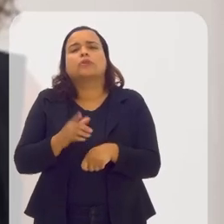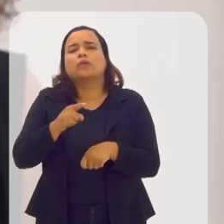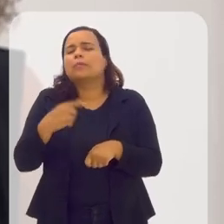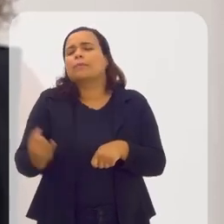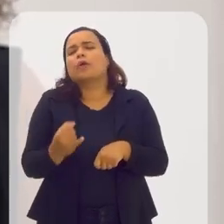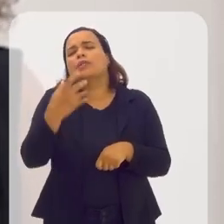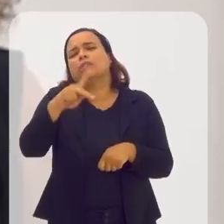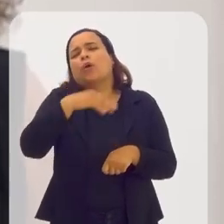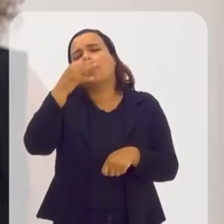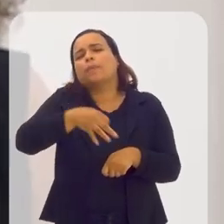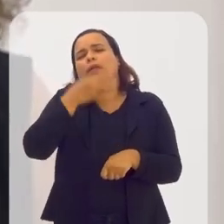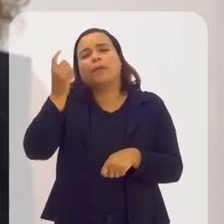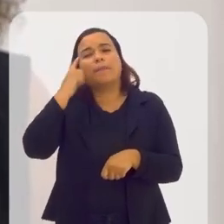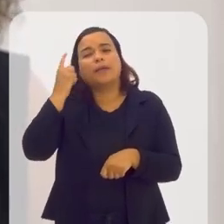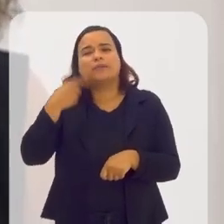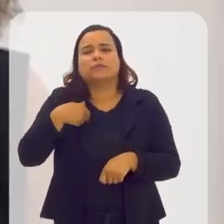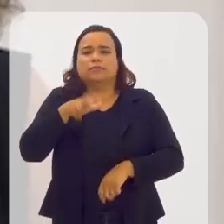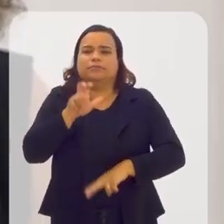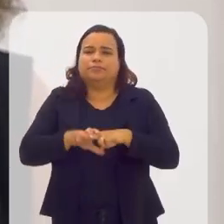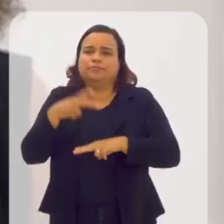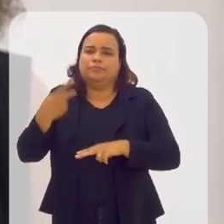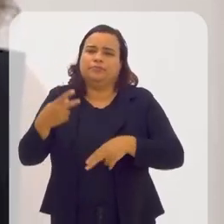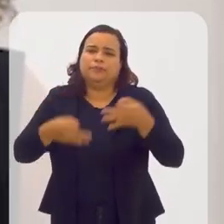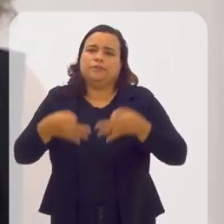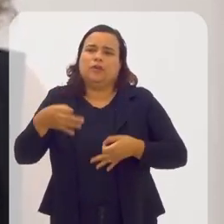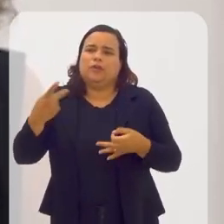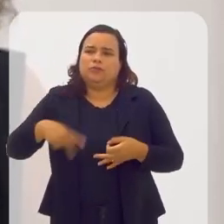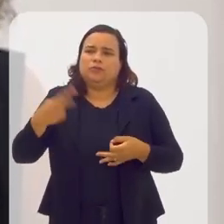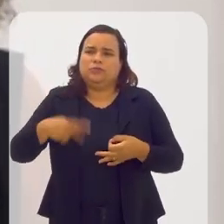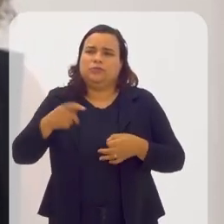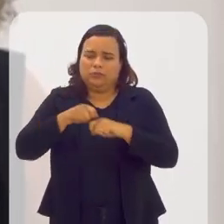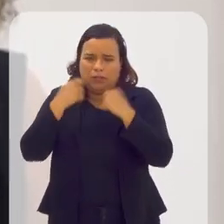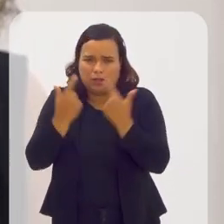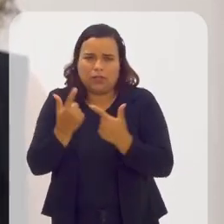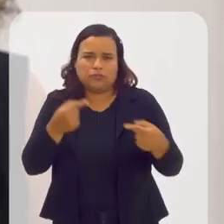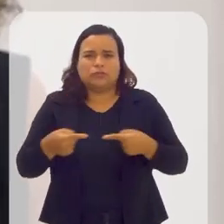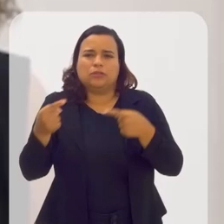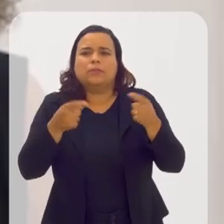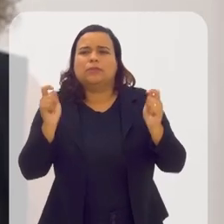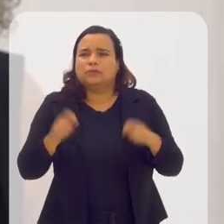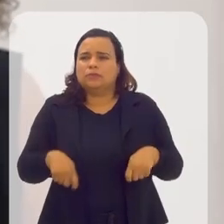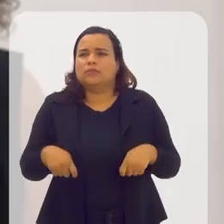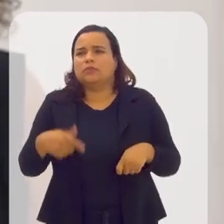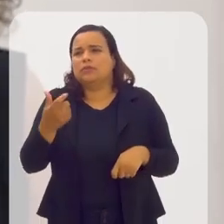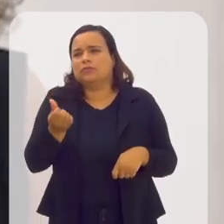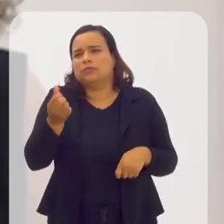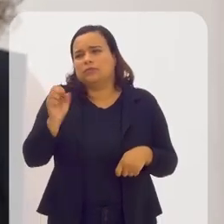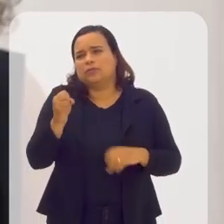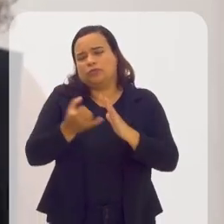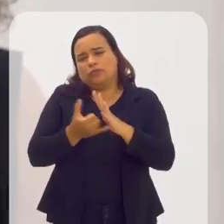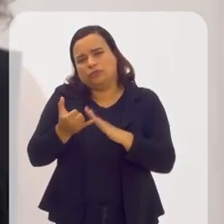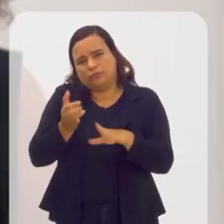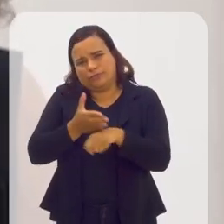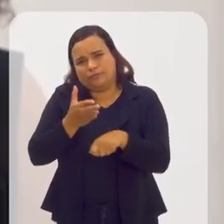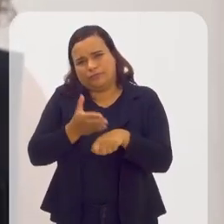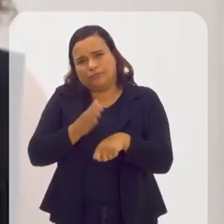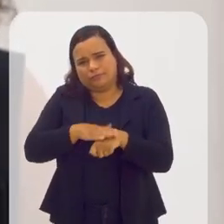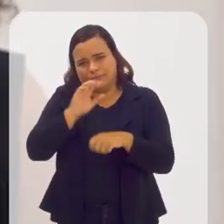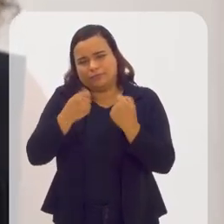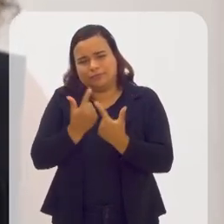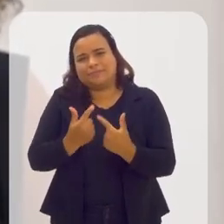e debates. Qual a importância, na sua opinião, de ter assento aqui no Fórum de Desenvolvimento e poder debater junto com as demais